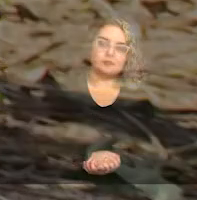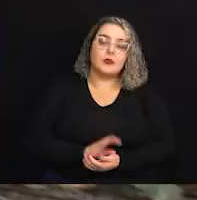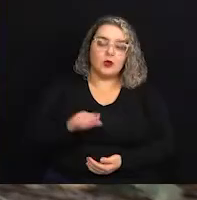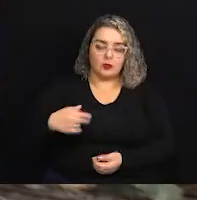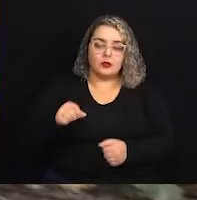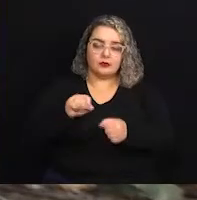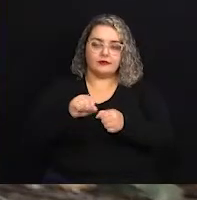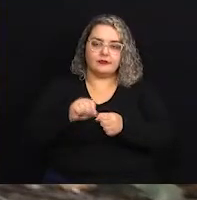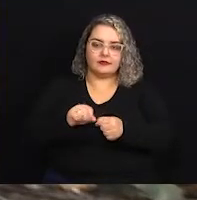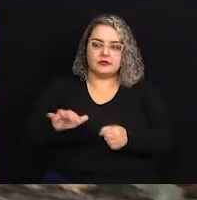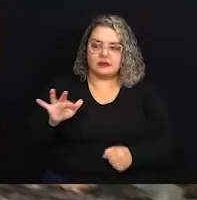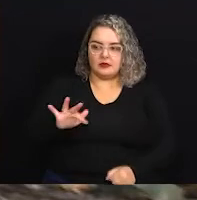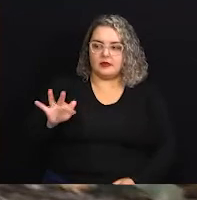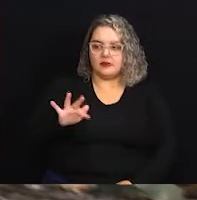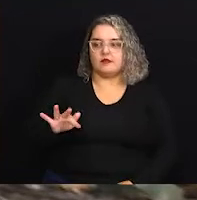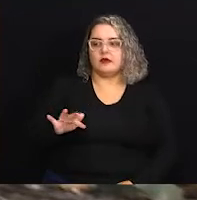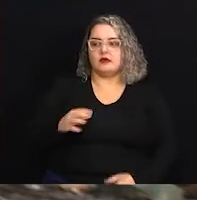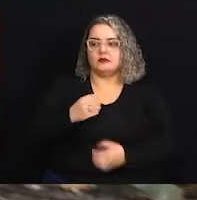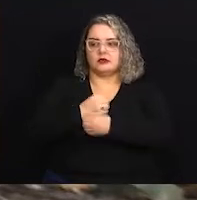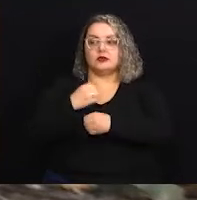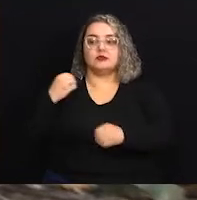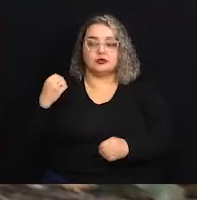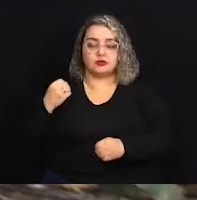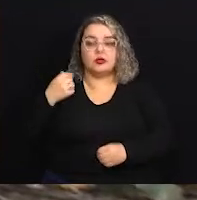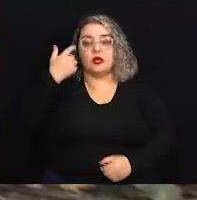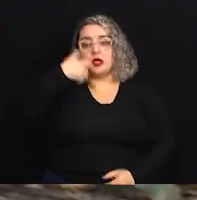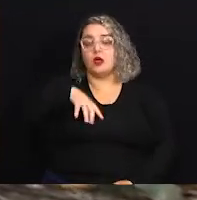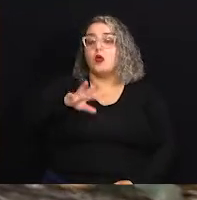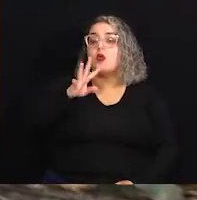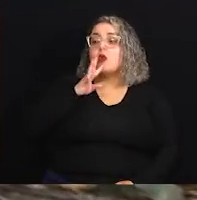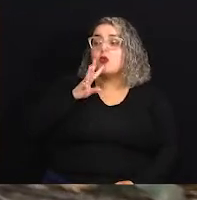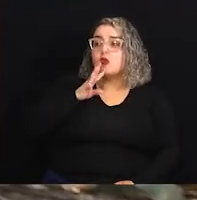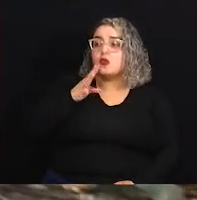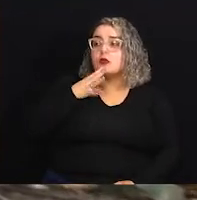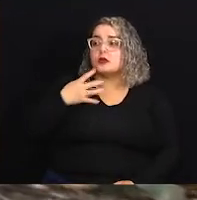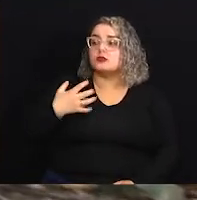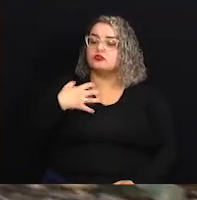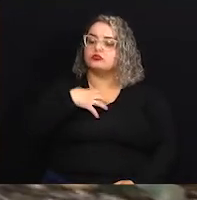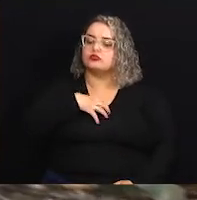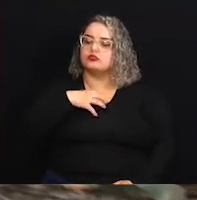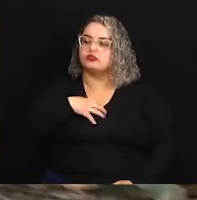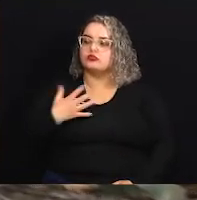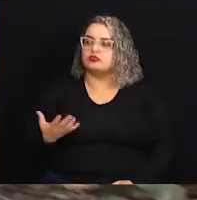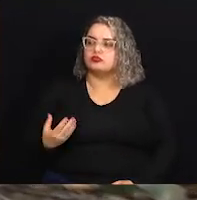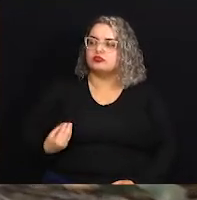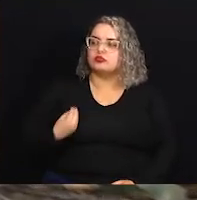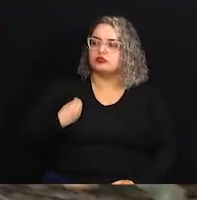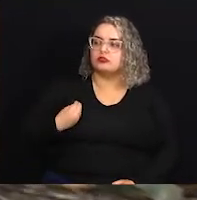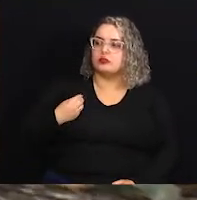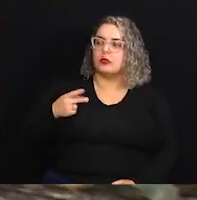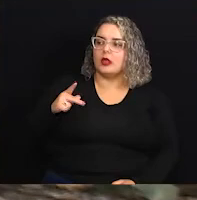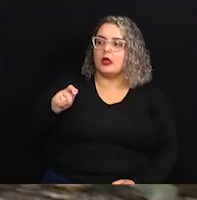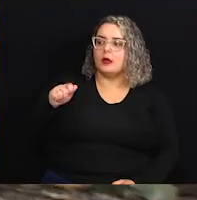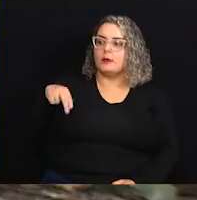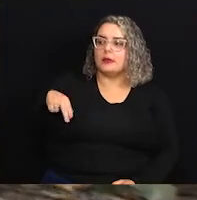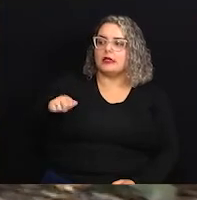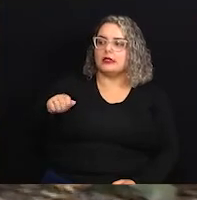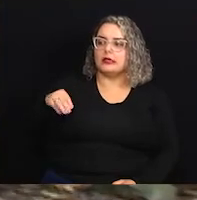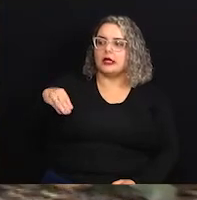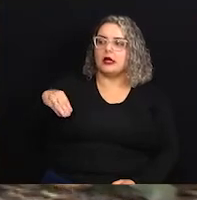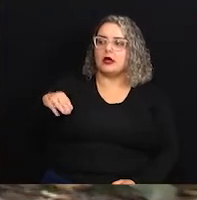Fiz a minha faculdade de engenharia, eu conheci um estilo de vida chamado